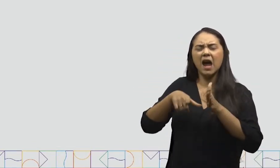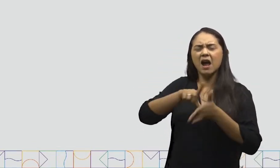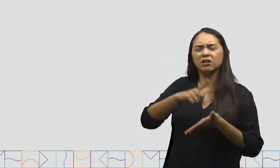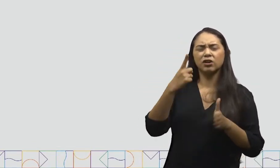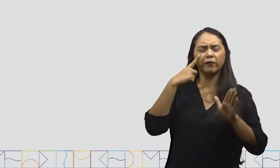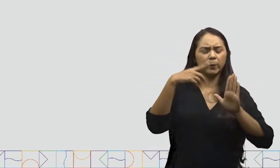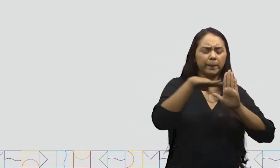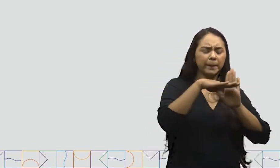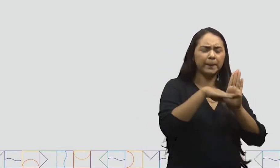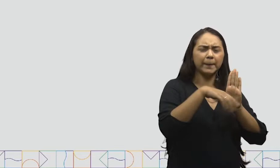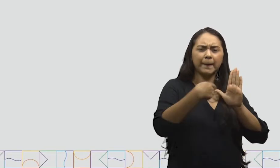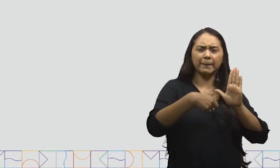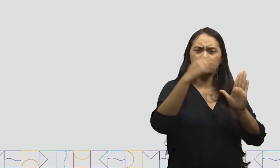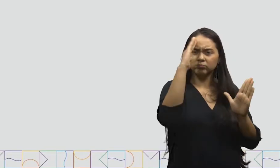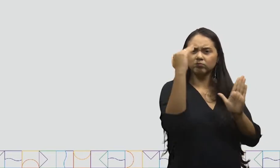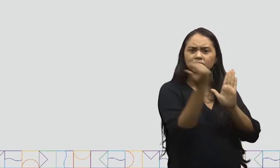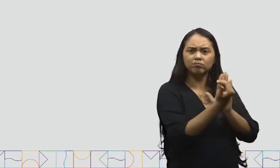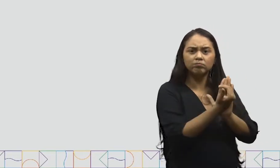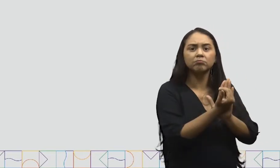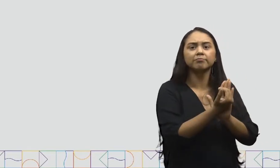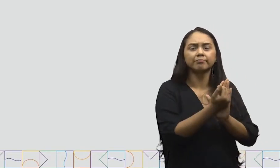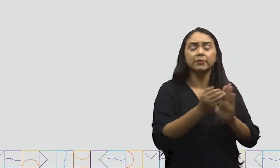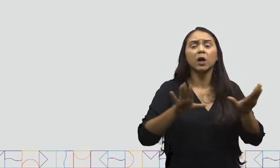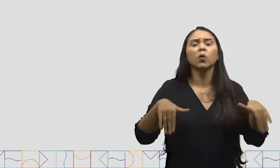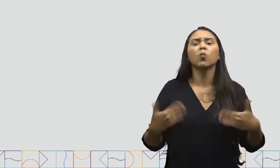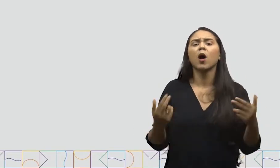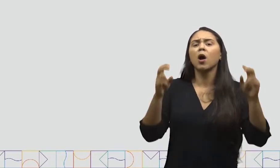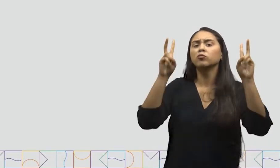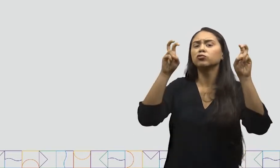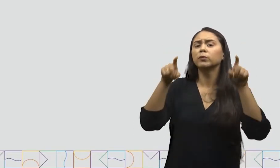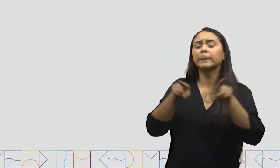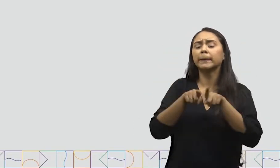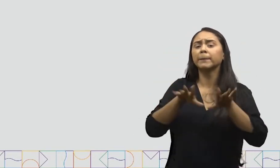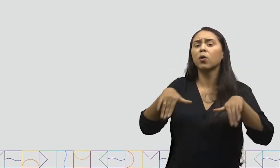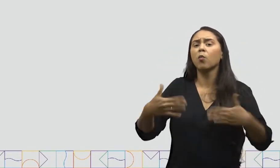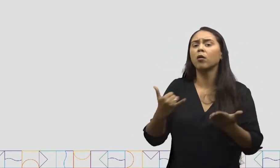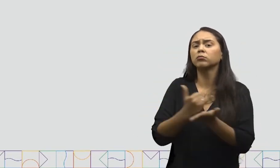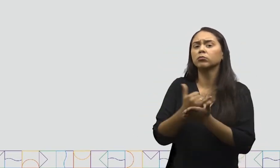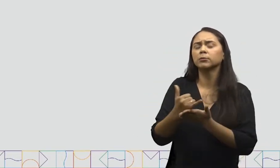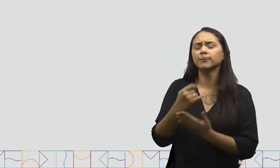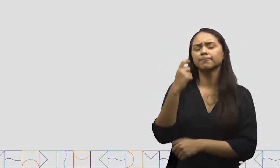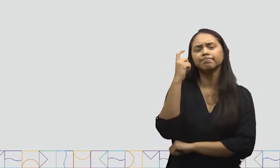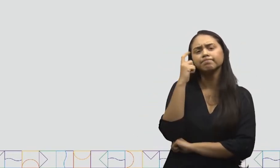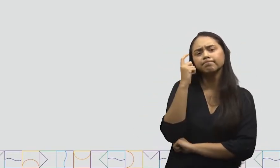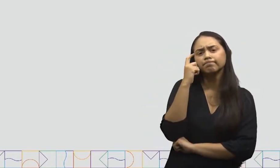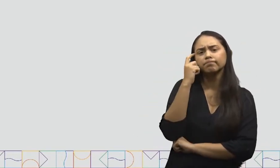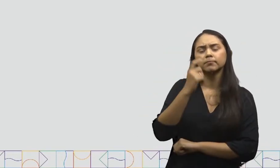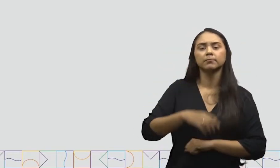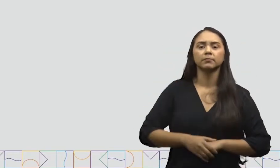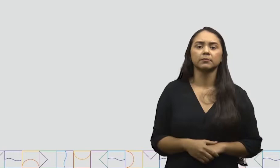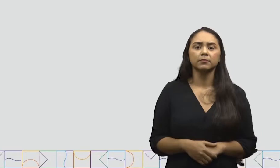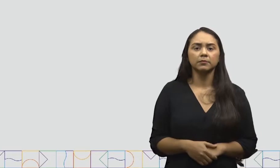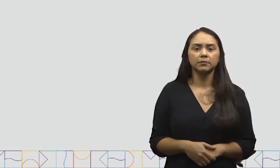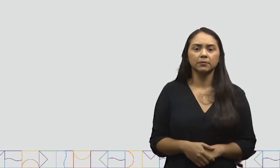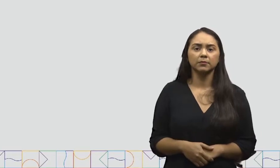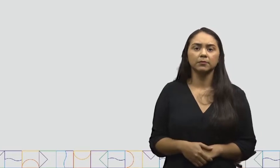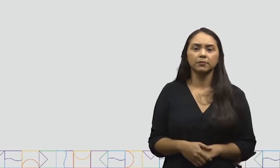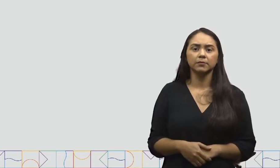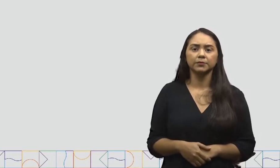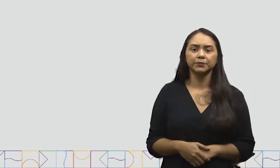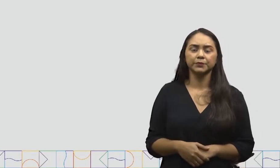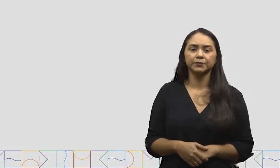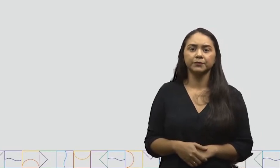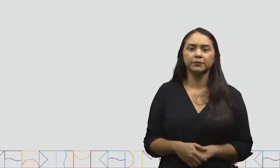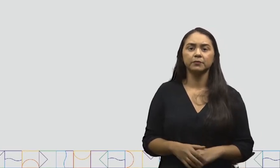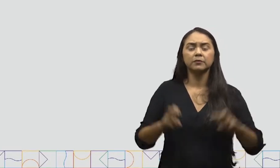vimos no início da aula. Qual o título e introdução do nosso relatório? Bom, o título pode ser